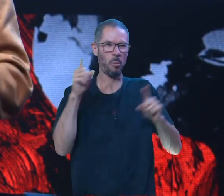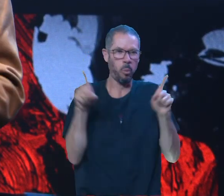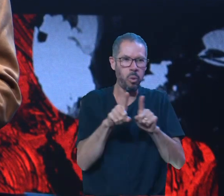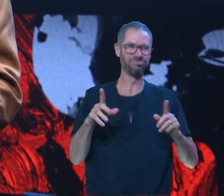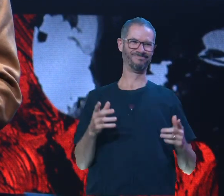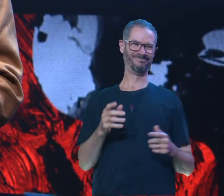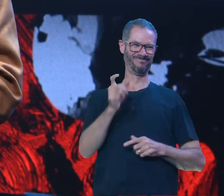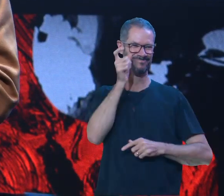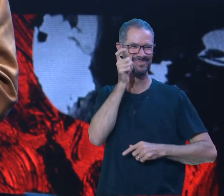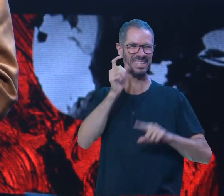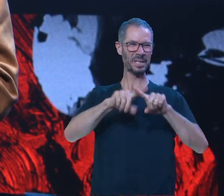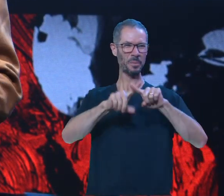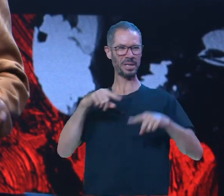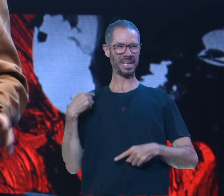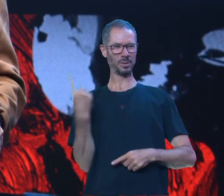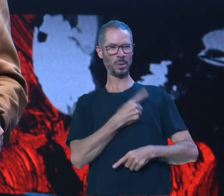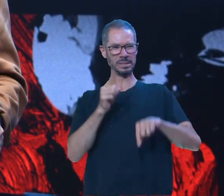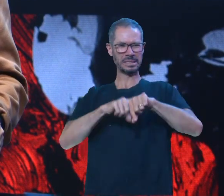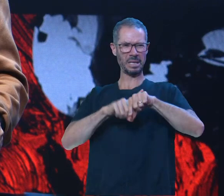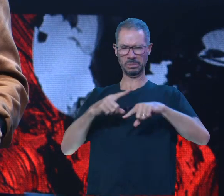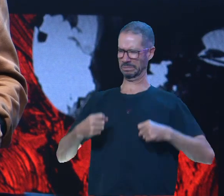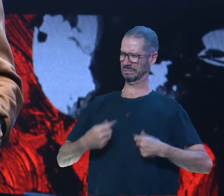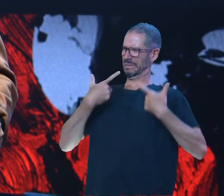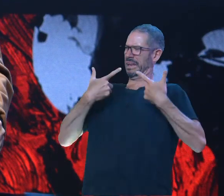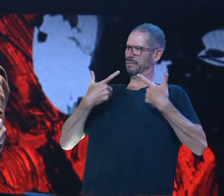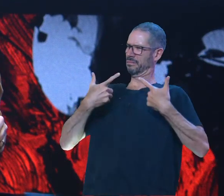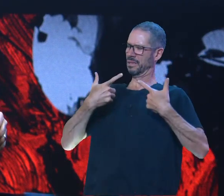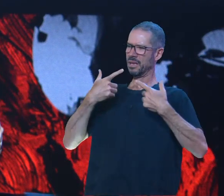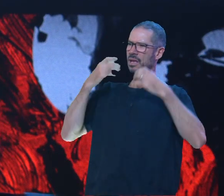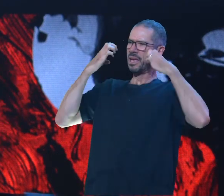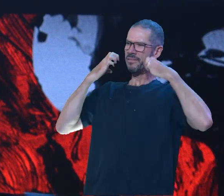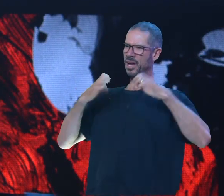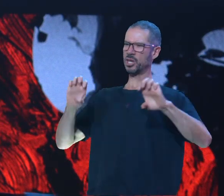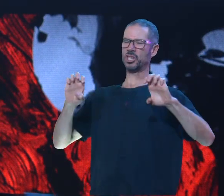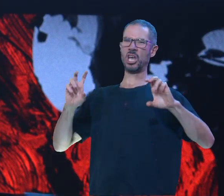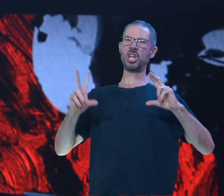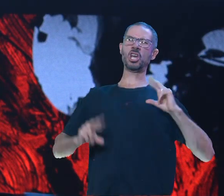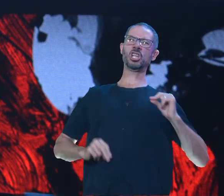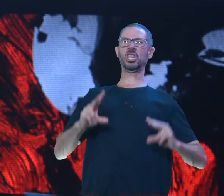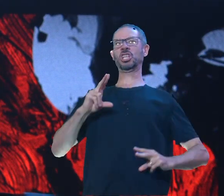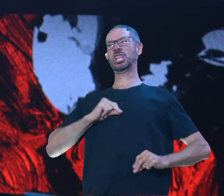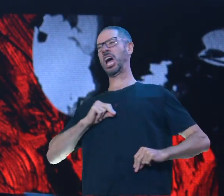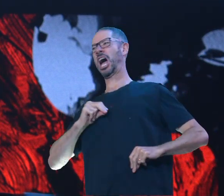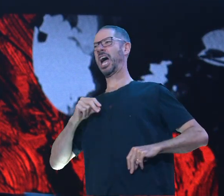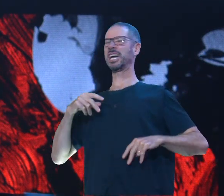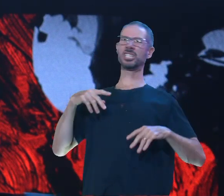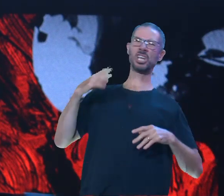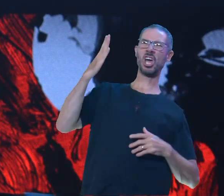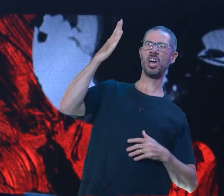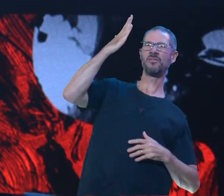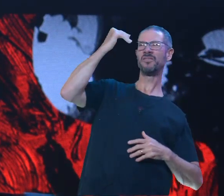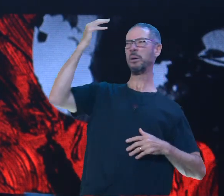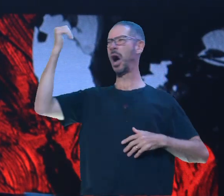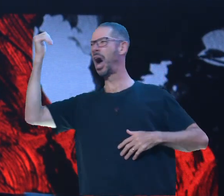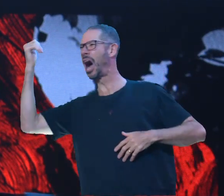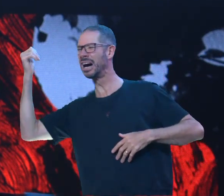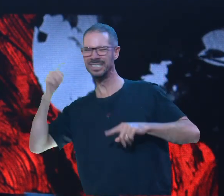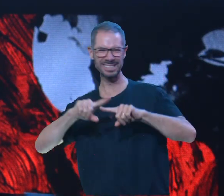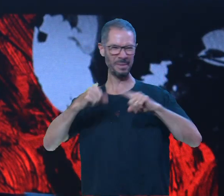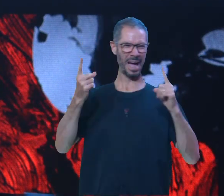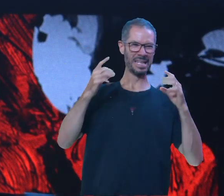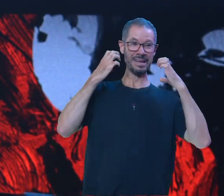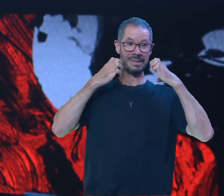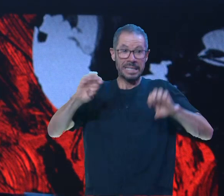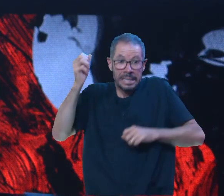E é interessante porque nós vivemos tempos estranhos. O evangelho está na moda, likes, celebridades gospels por aí afora, mas o evangelho